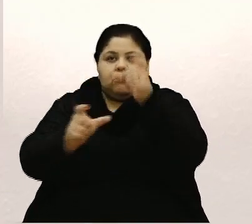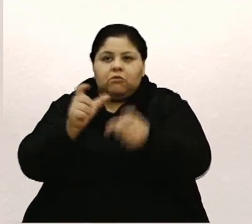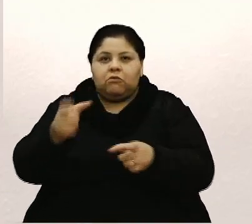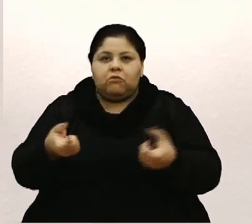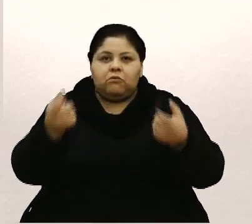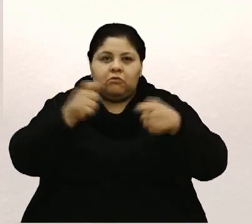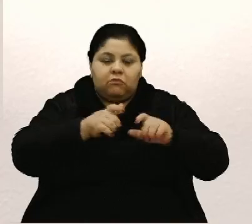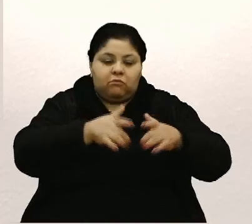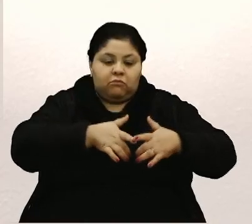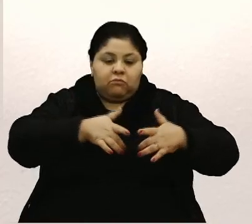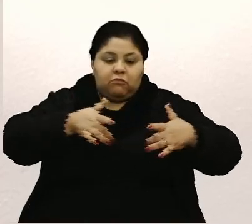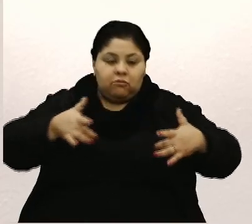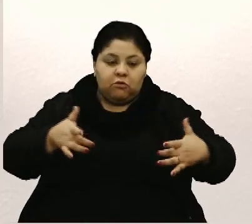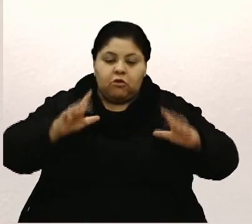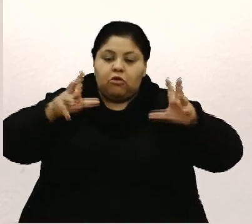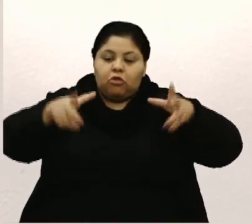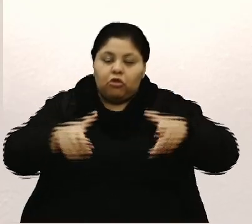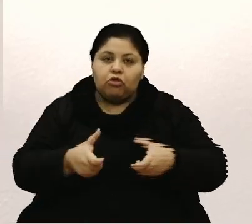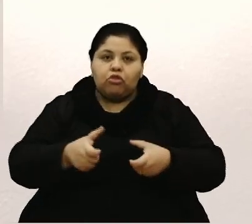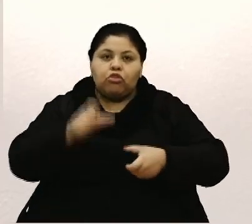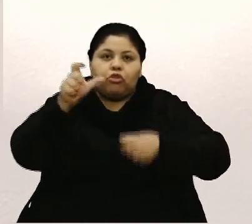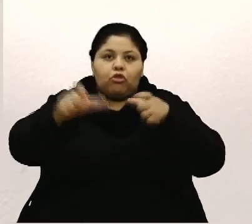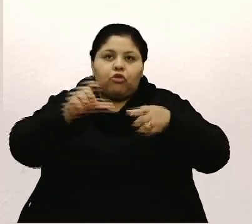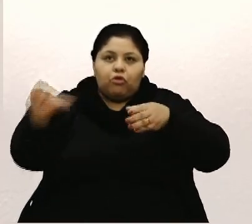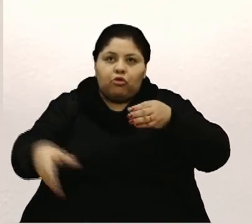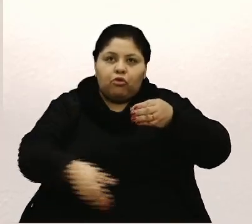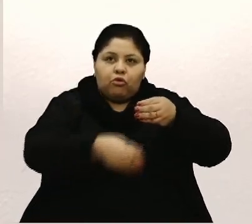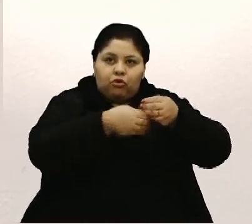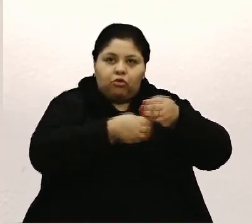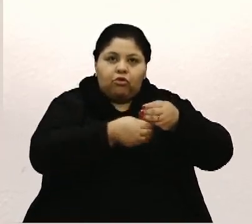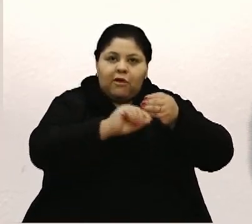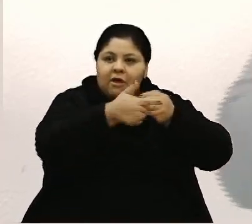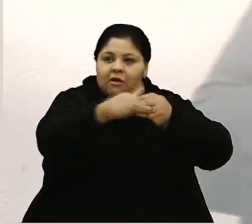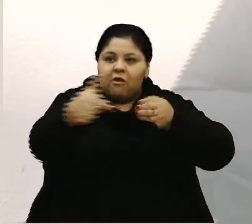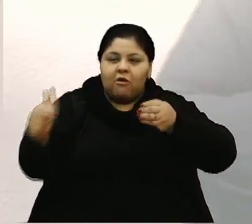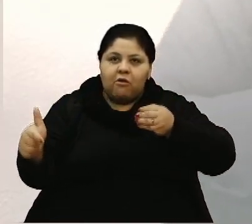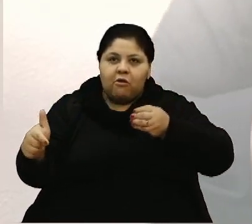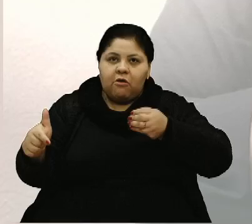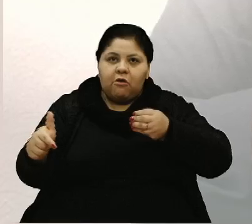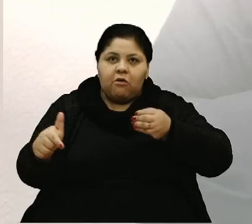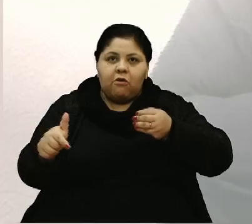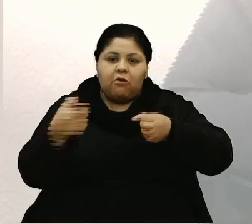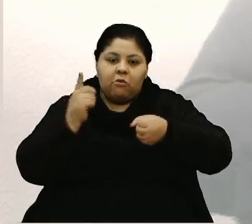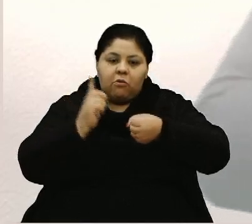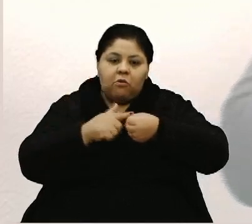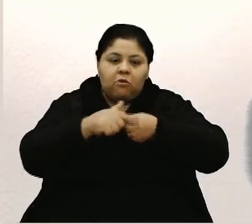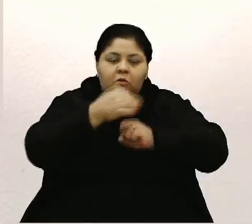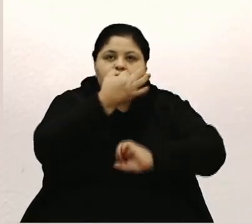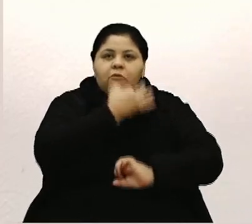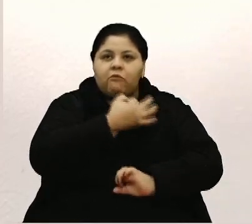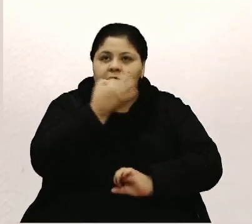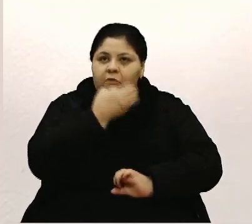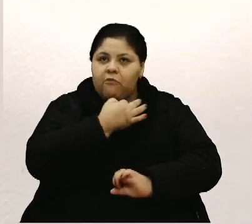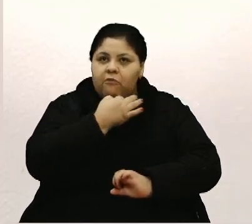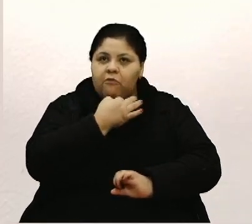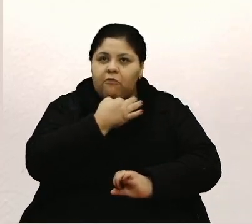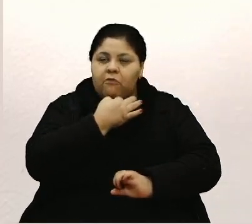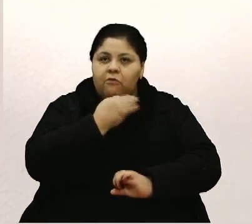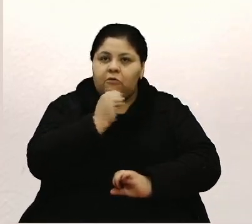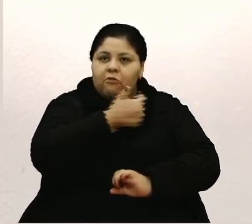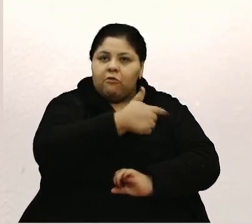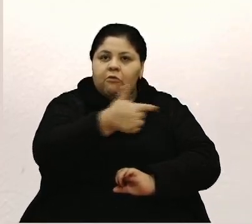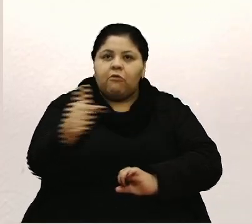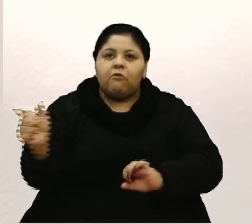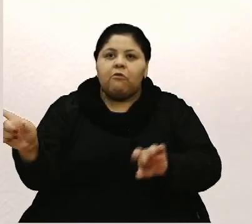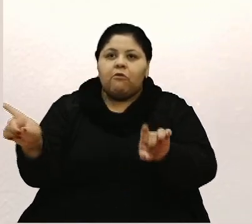e a solidariedade que todas essas pessoas, somadas a muitas outras do nosso município de Caxias do Sul e tantos outros municípios que